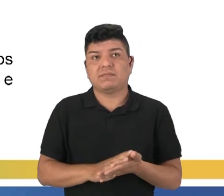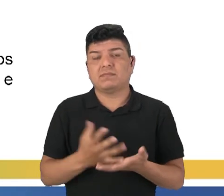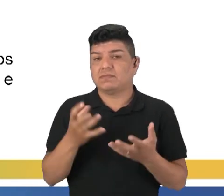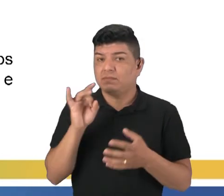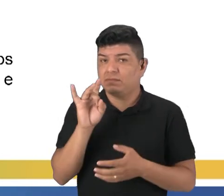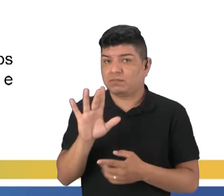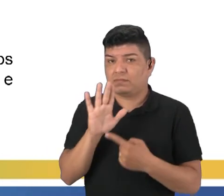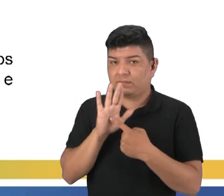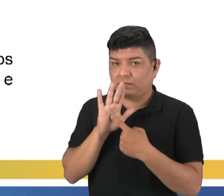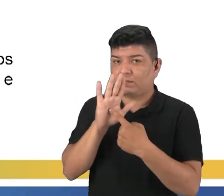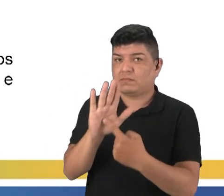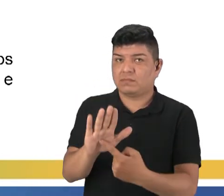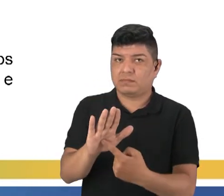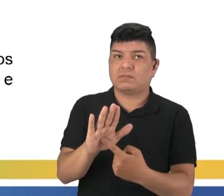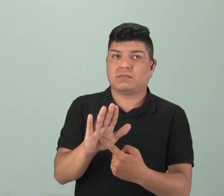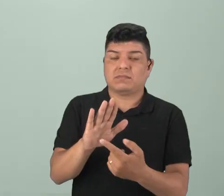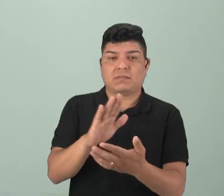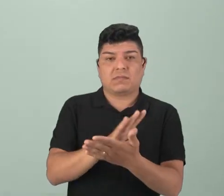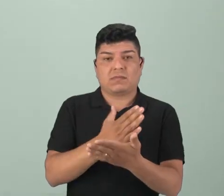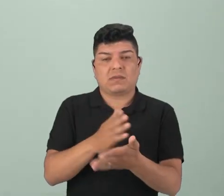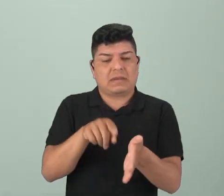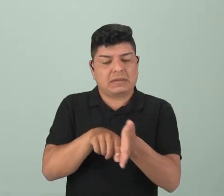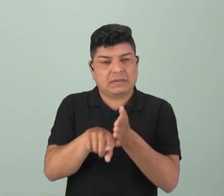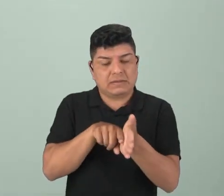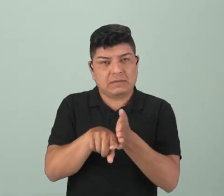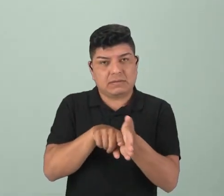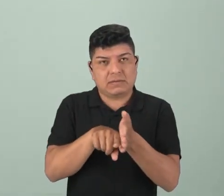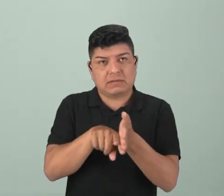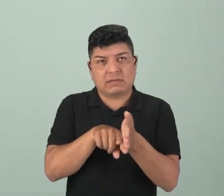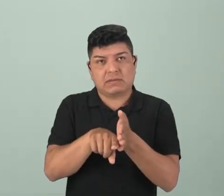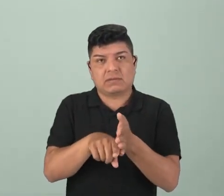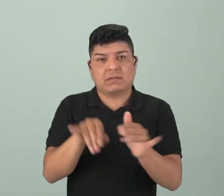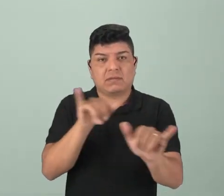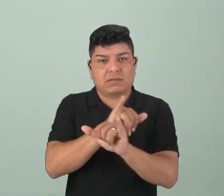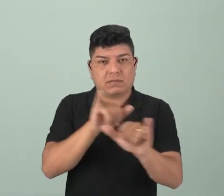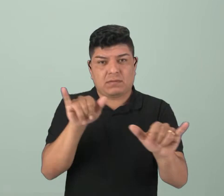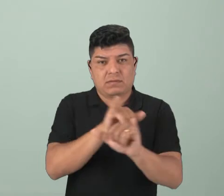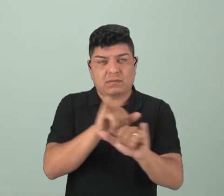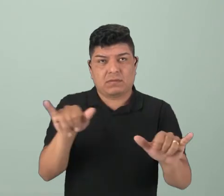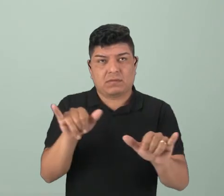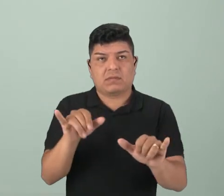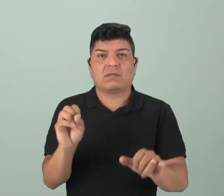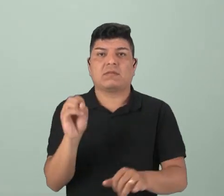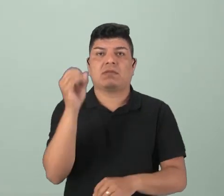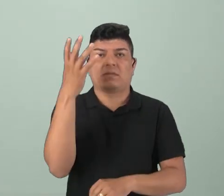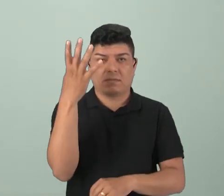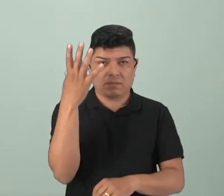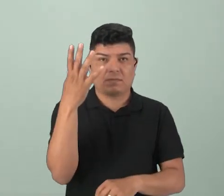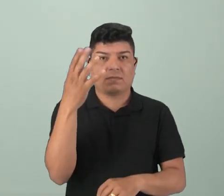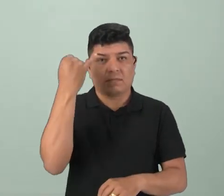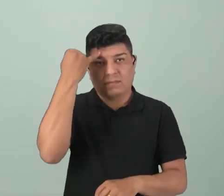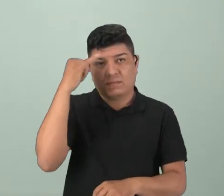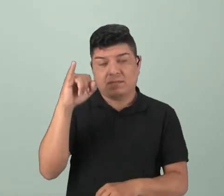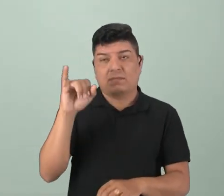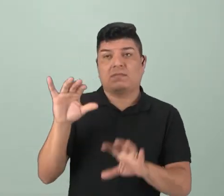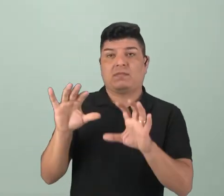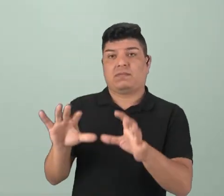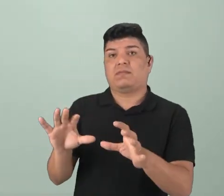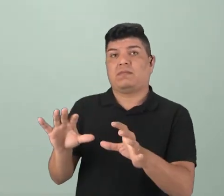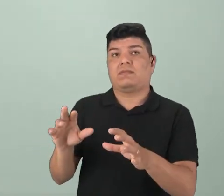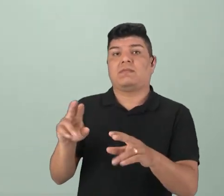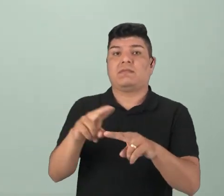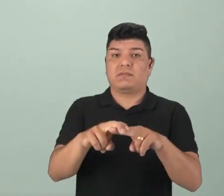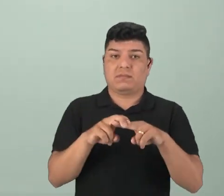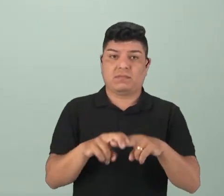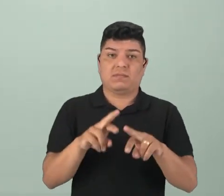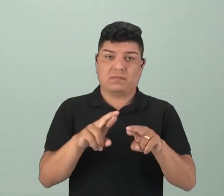quer apenas mostrar alguma pesquisa, alguma notícia, algo que aconteceu. Então, a ideia aqui, por isso que ele